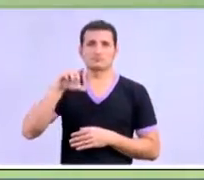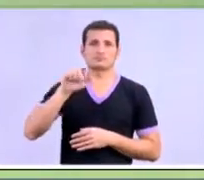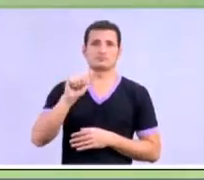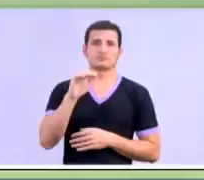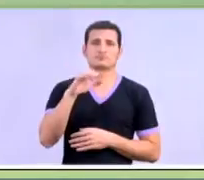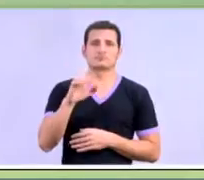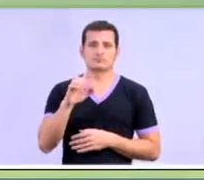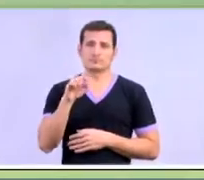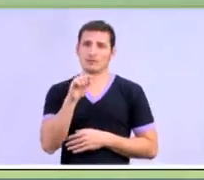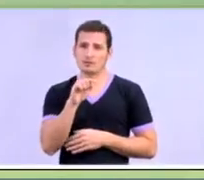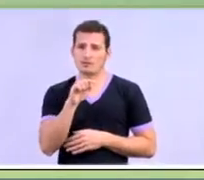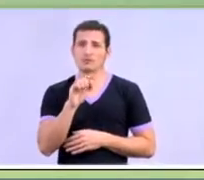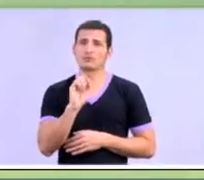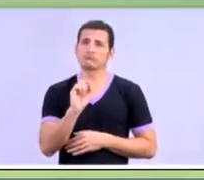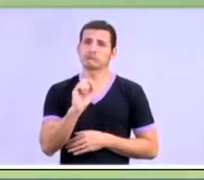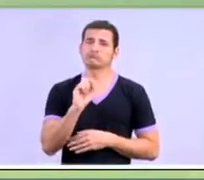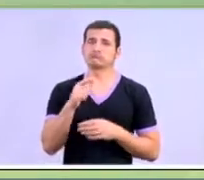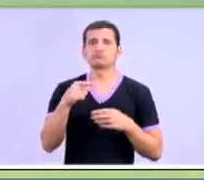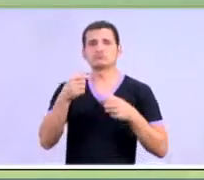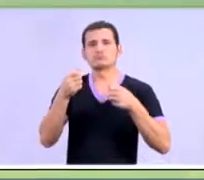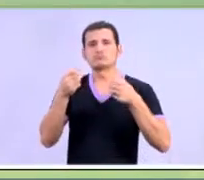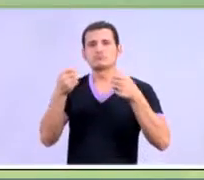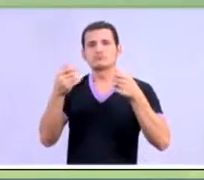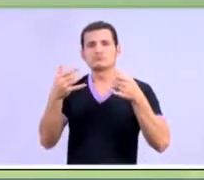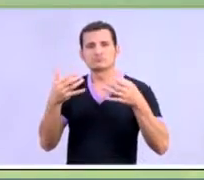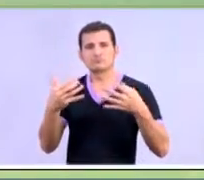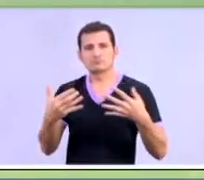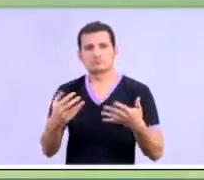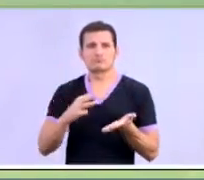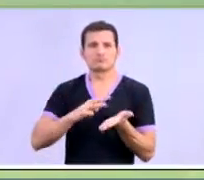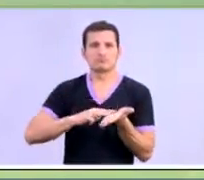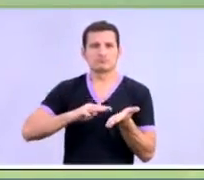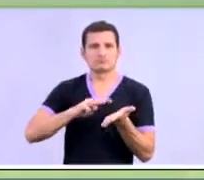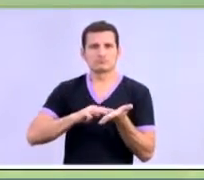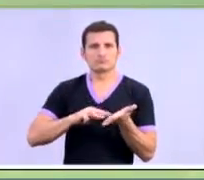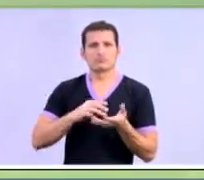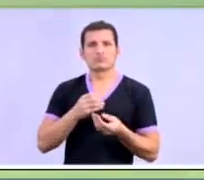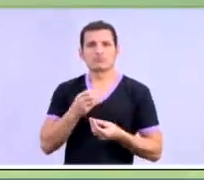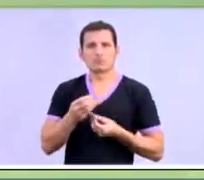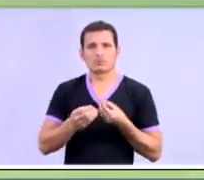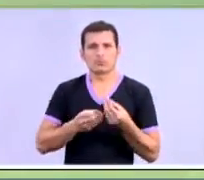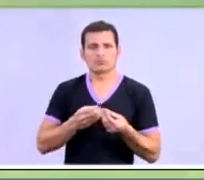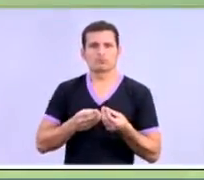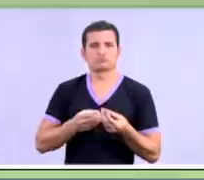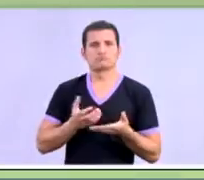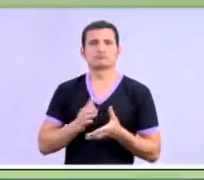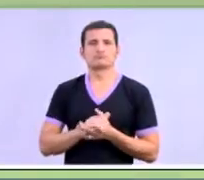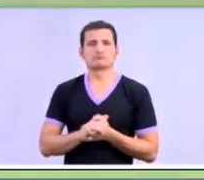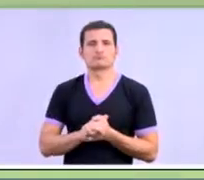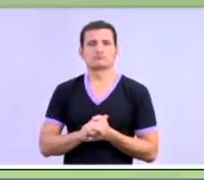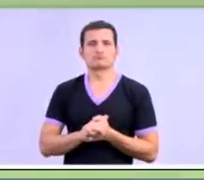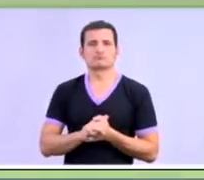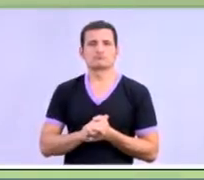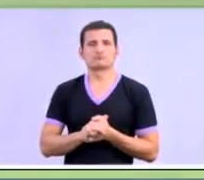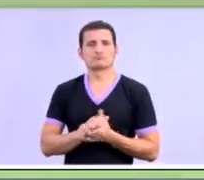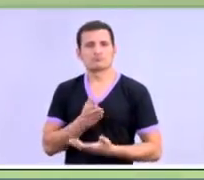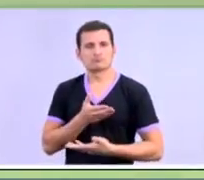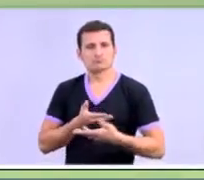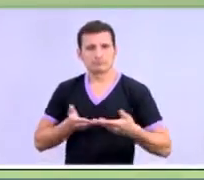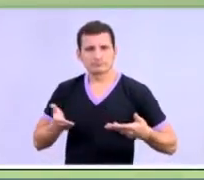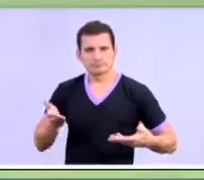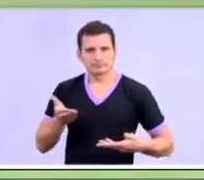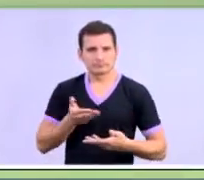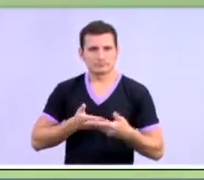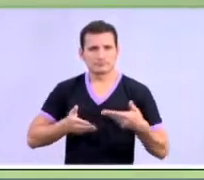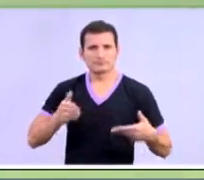dados descrevem os métodos para trocar quadros de dados entre dispositivos através de um meio físico,